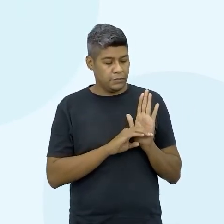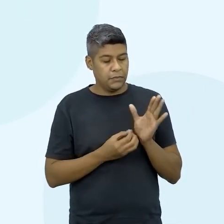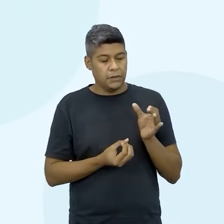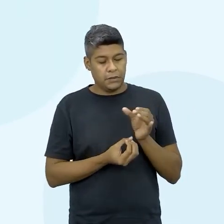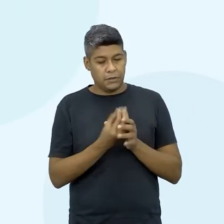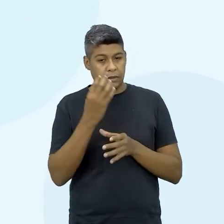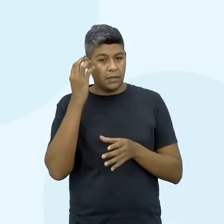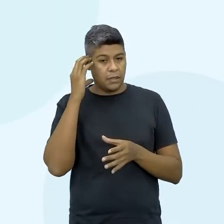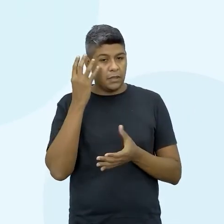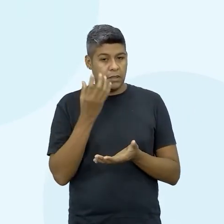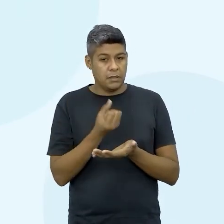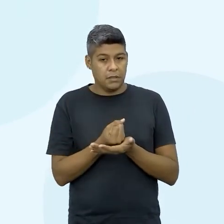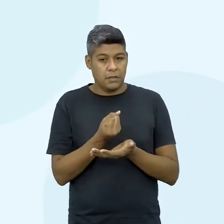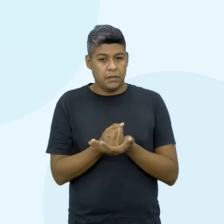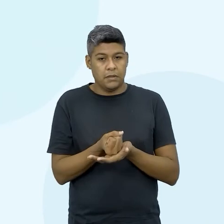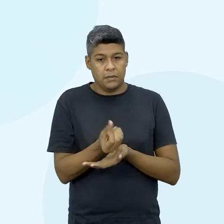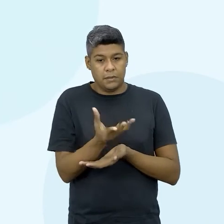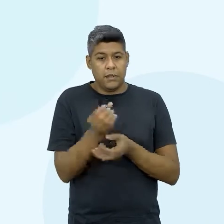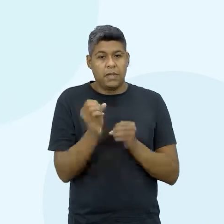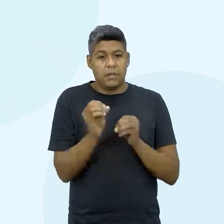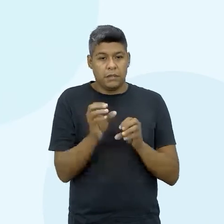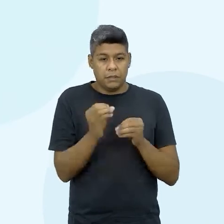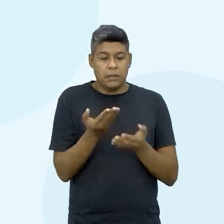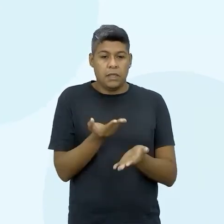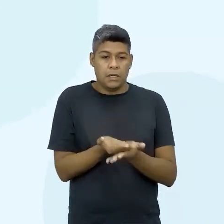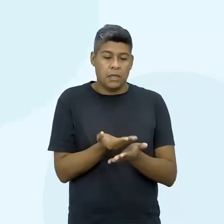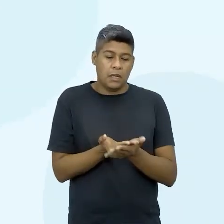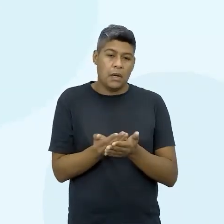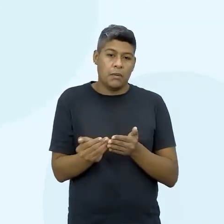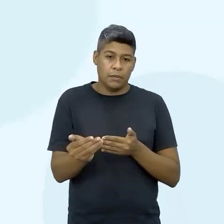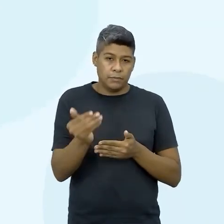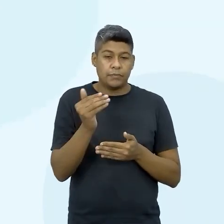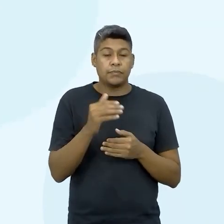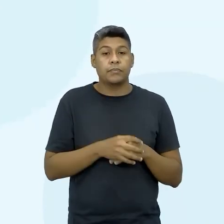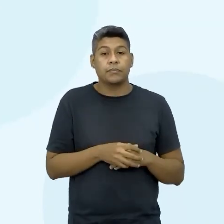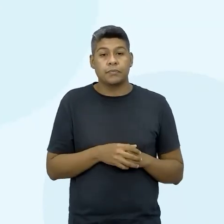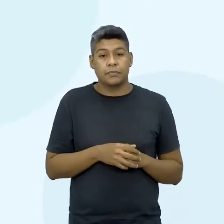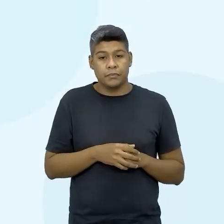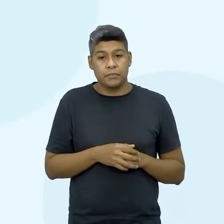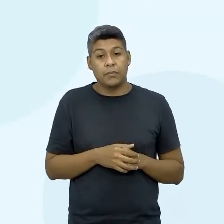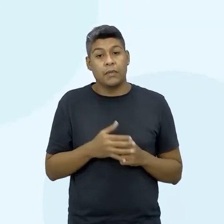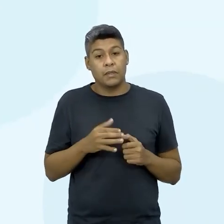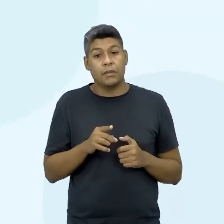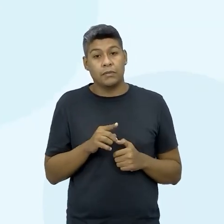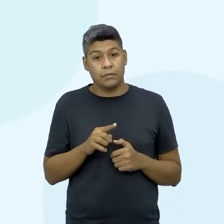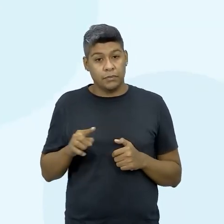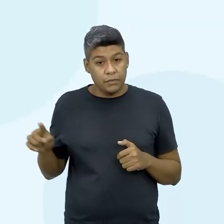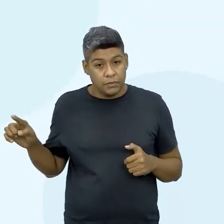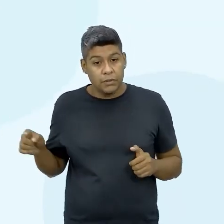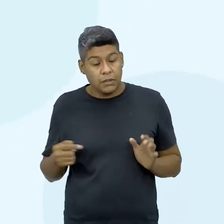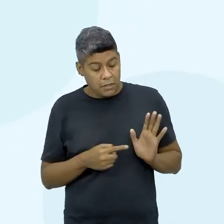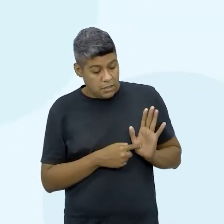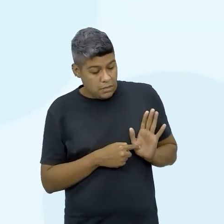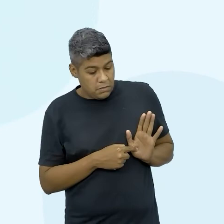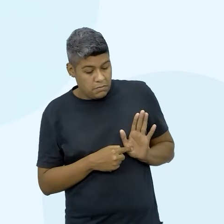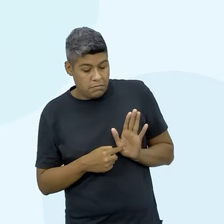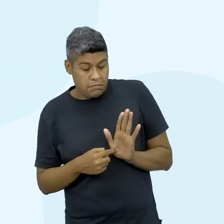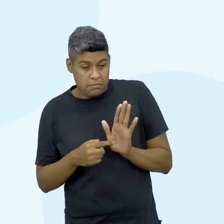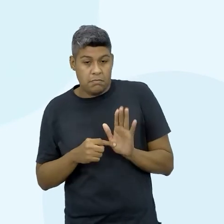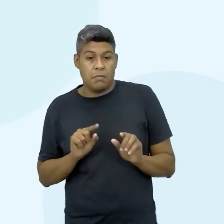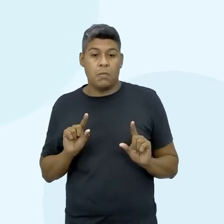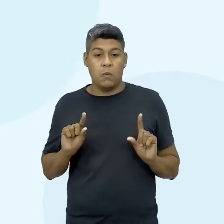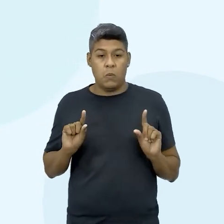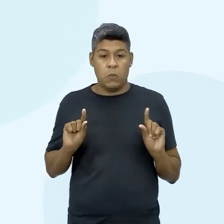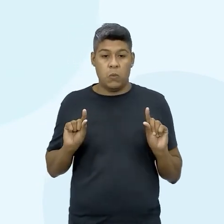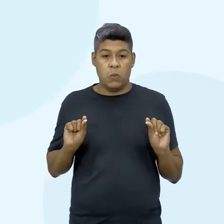criação desse podcast. Eu vou ensinar, pessoal, isso na próxima aula, tá? Então, aqui, eu quero que vocês já esbocem, já de antemão,